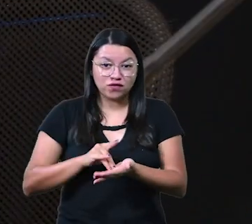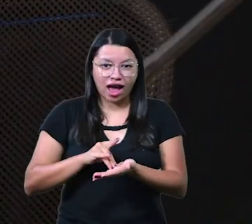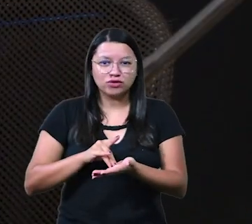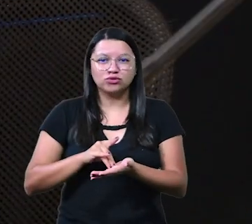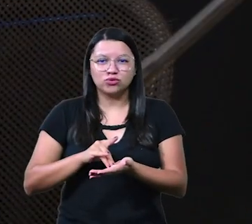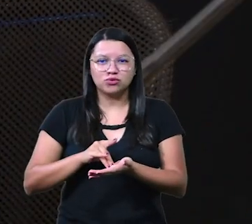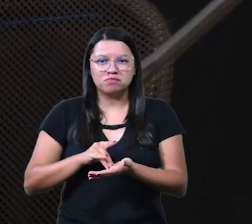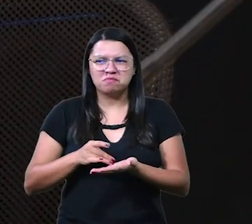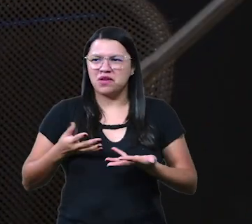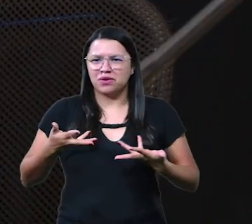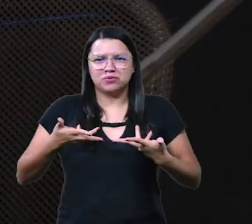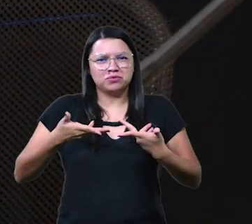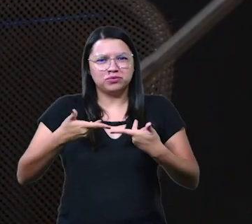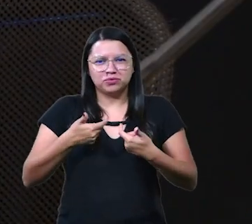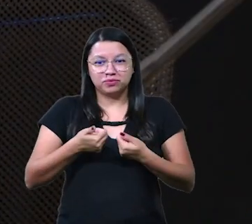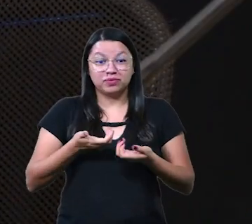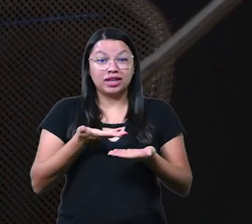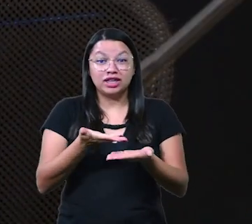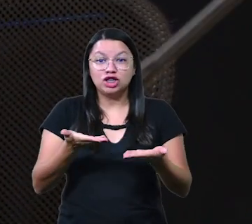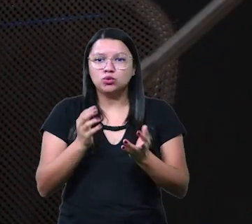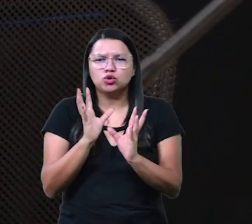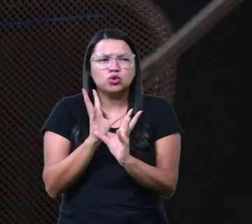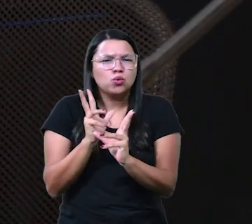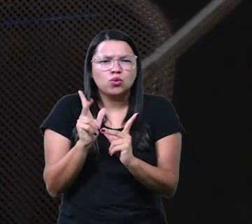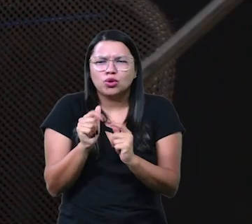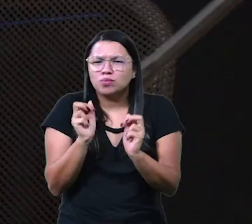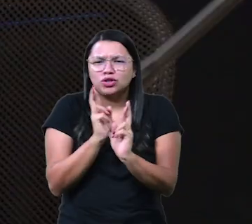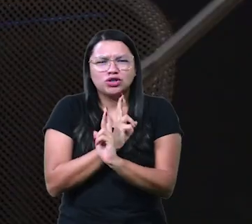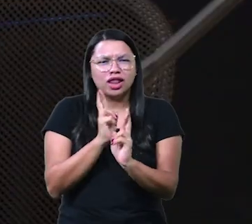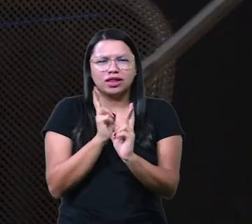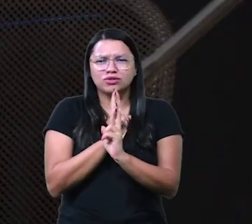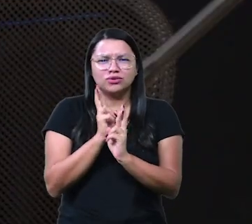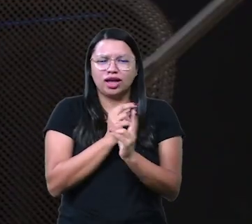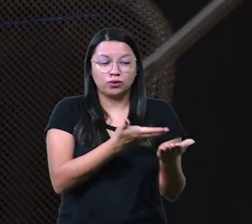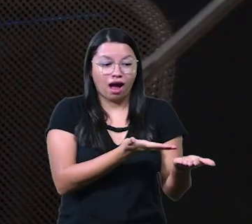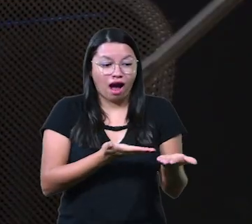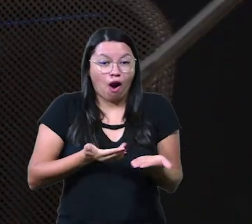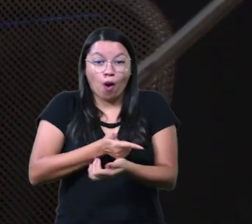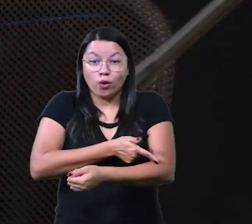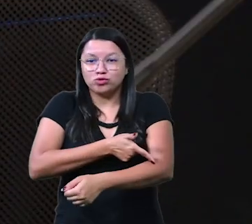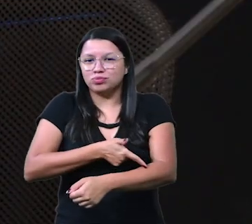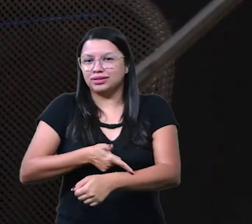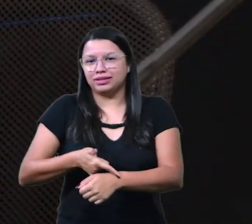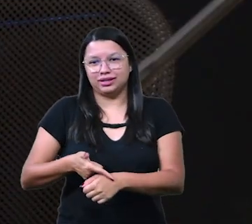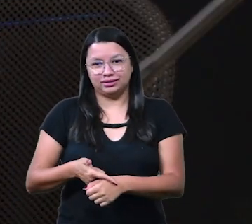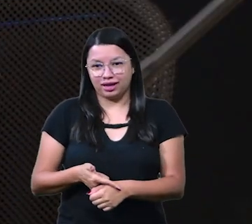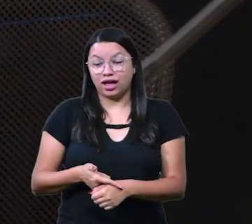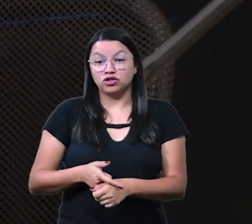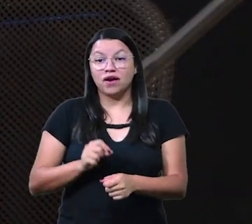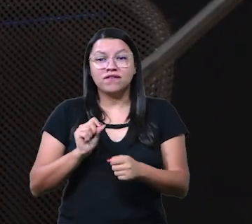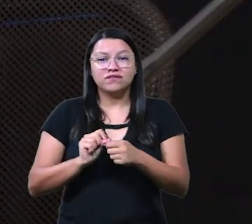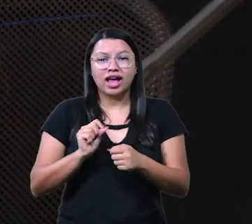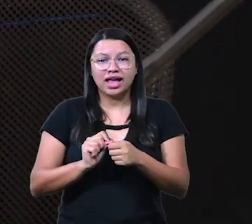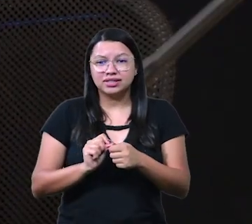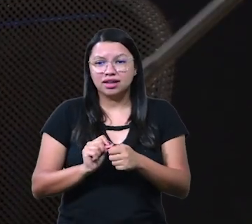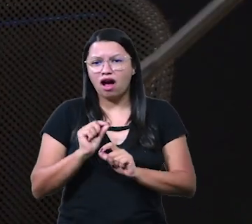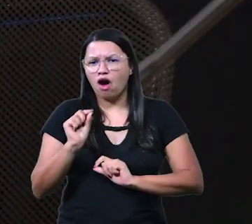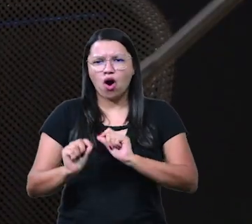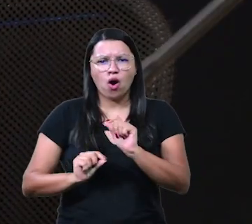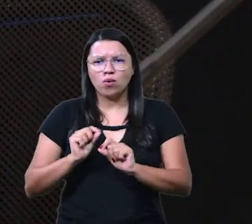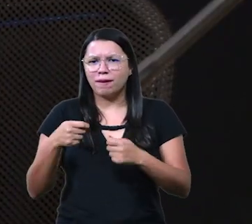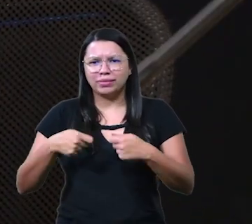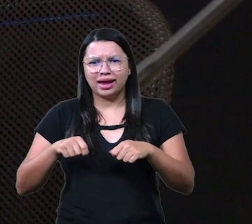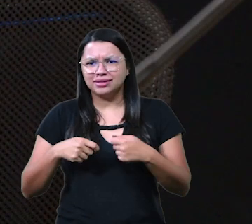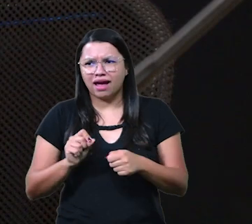memorável. E isso está totalmente associado à hospitalidade, né? Porque fazer o que precisa ser feito, ter